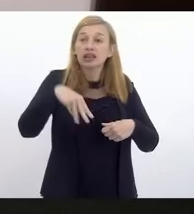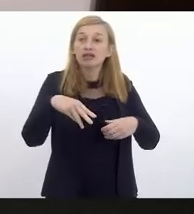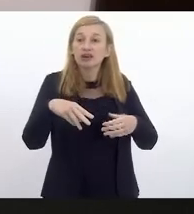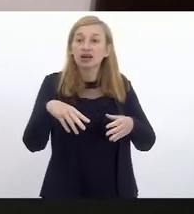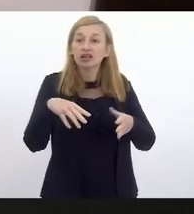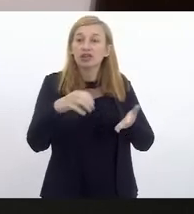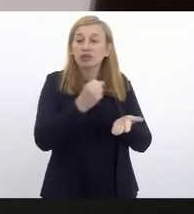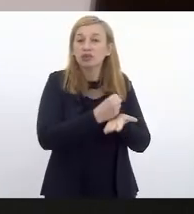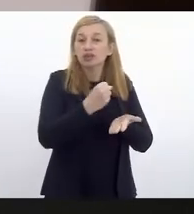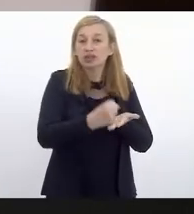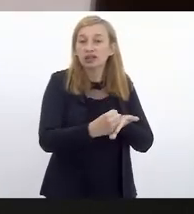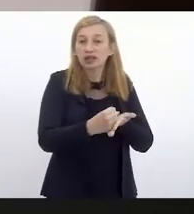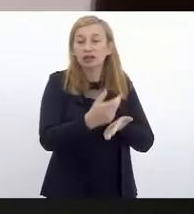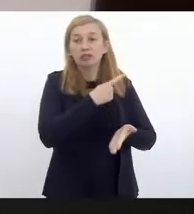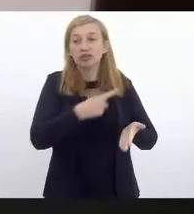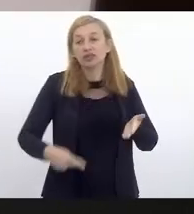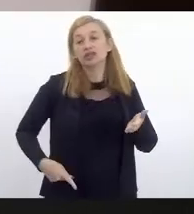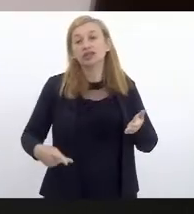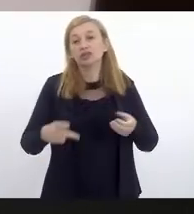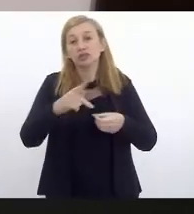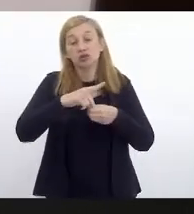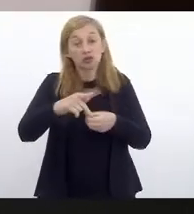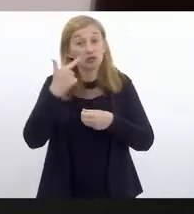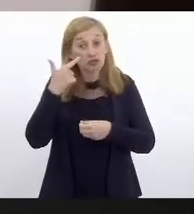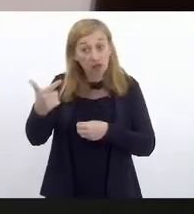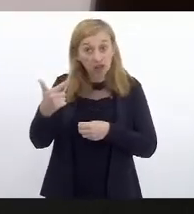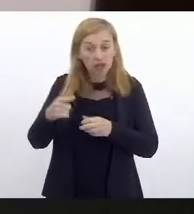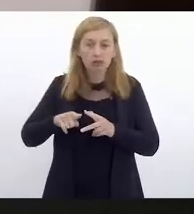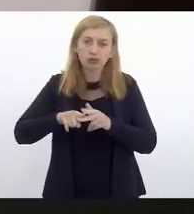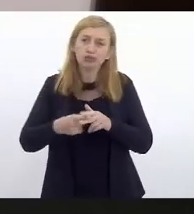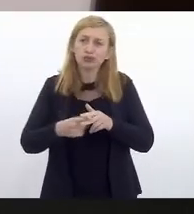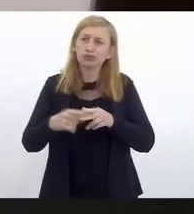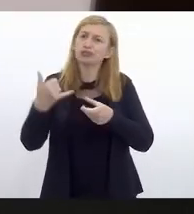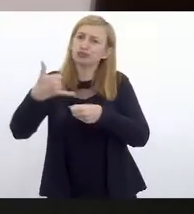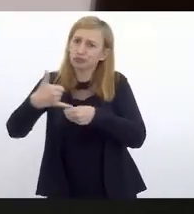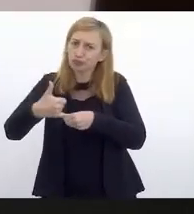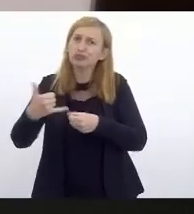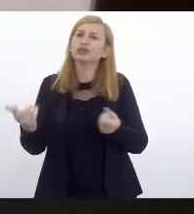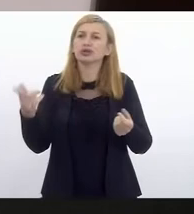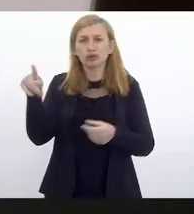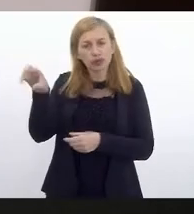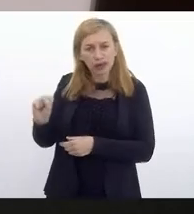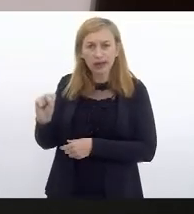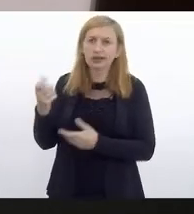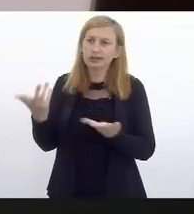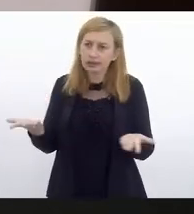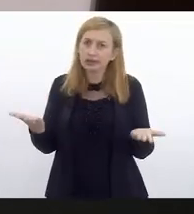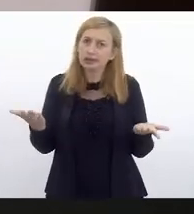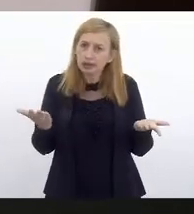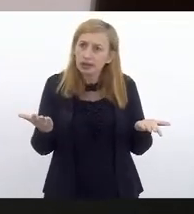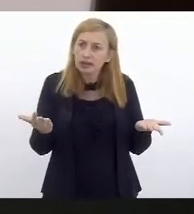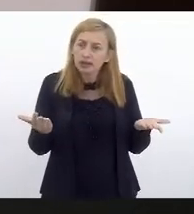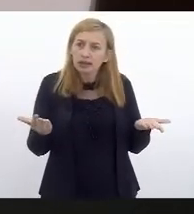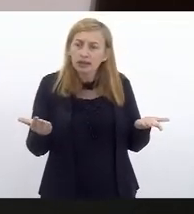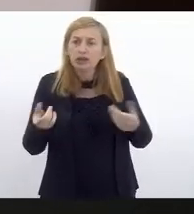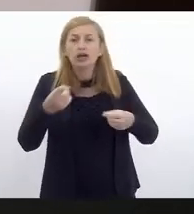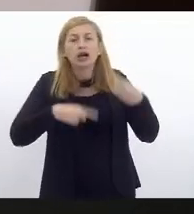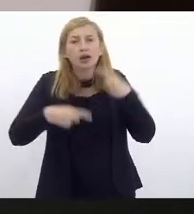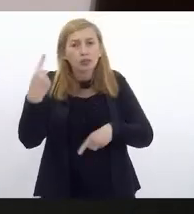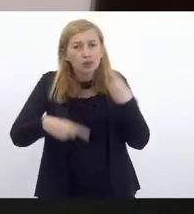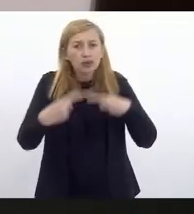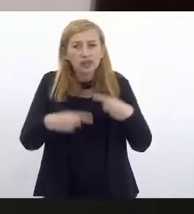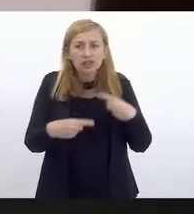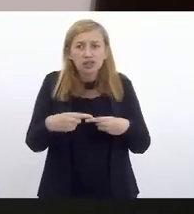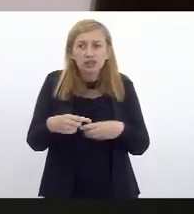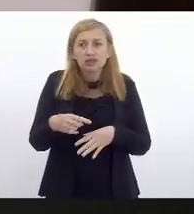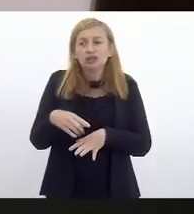Porque, veja aí, nos reajustes do combustível e do gás, que é não commodity, a política